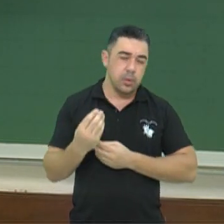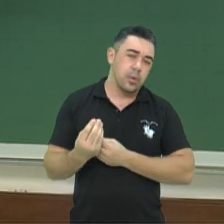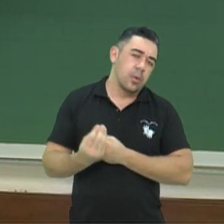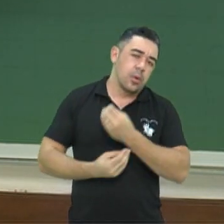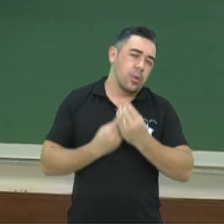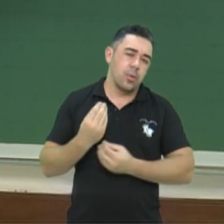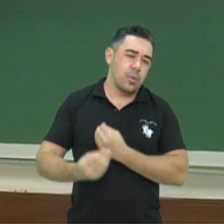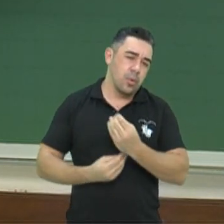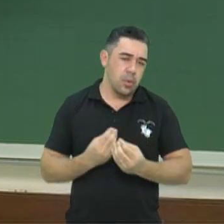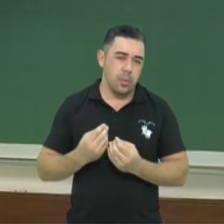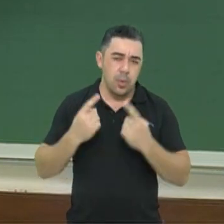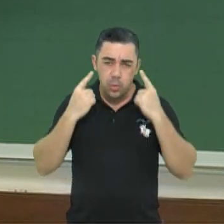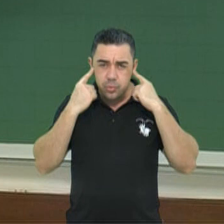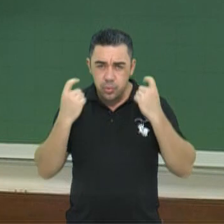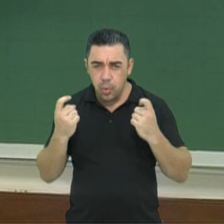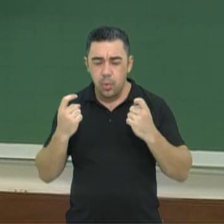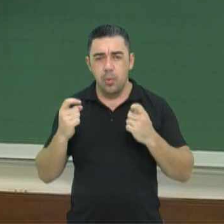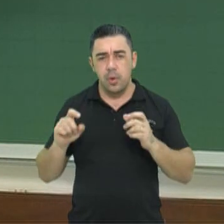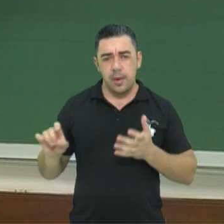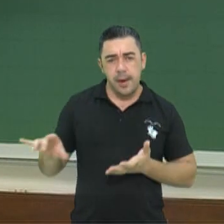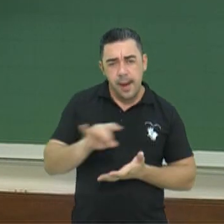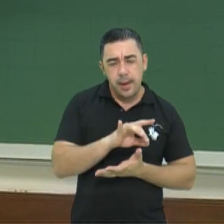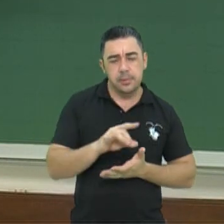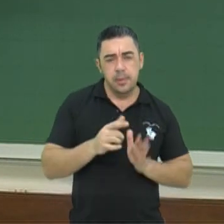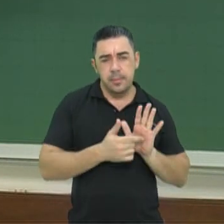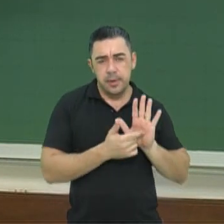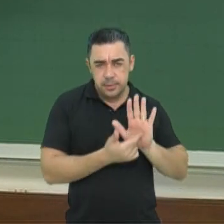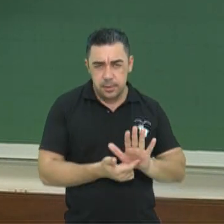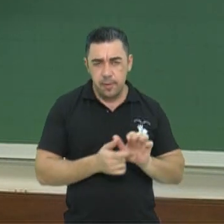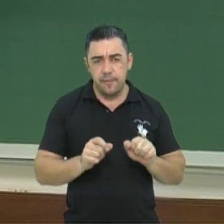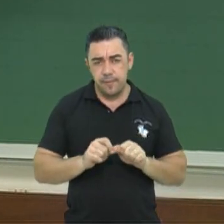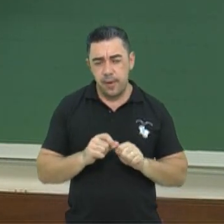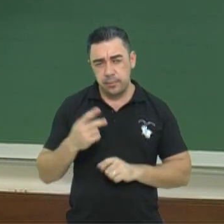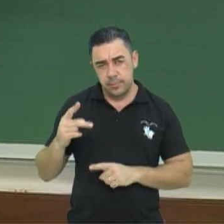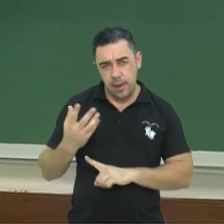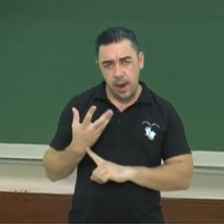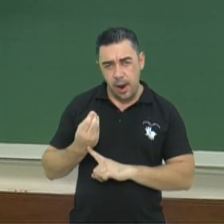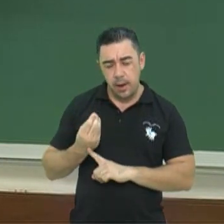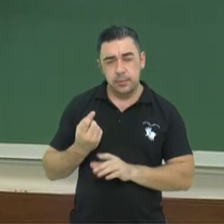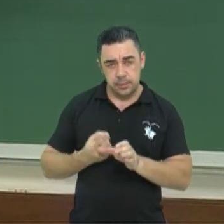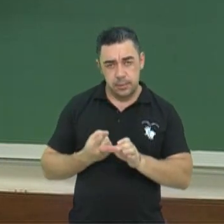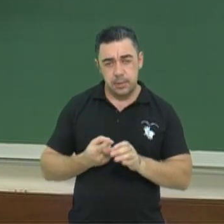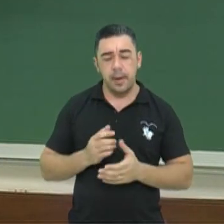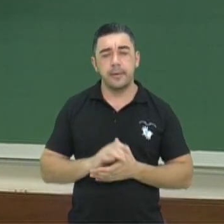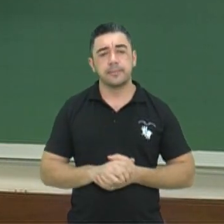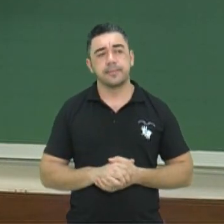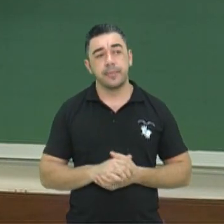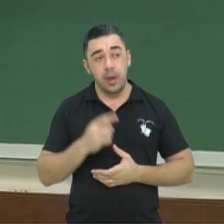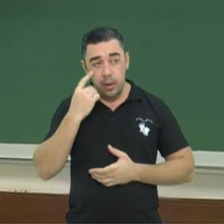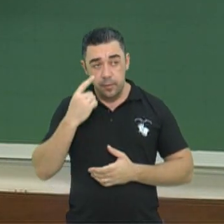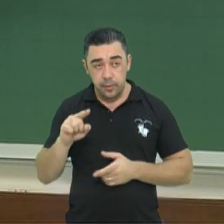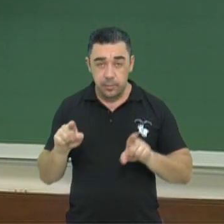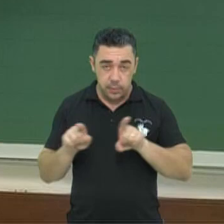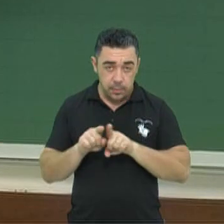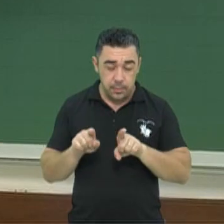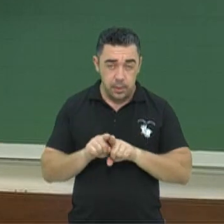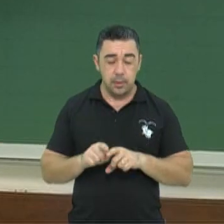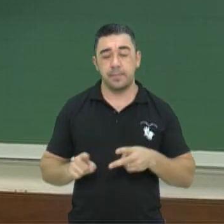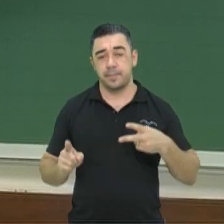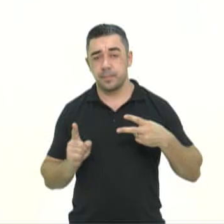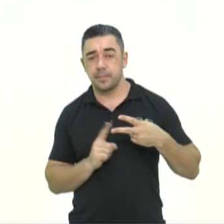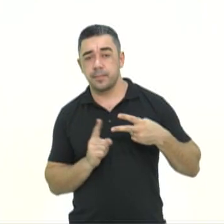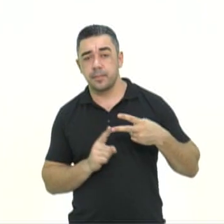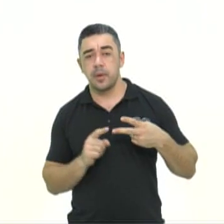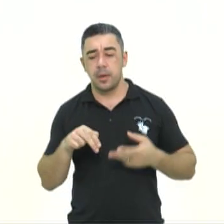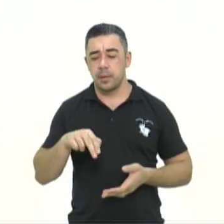que os sons, os artistas fazem a sua arte dentro de centros urbanos. Nós vimos também